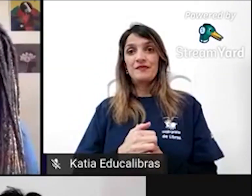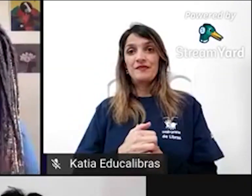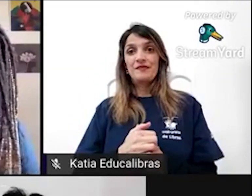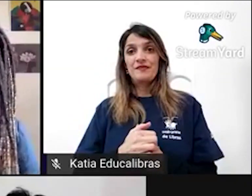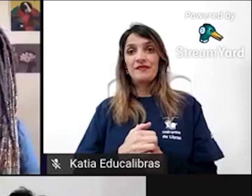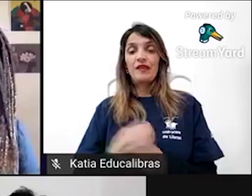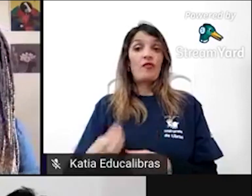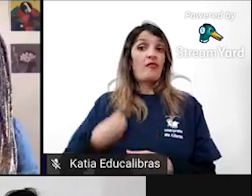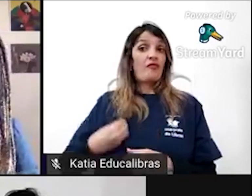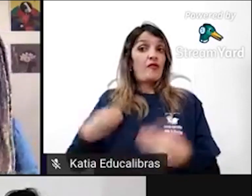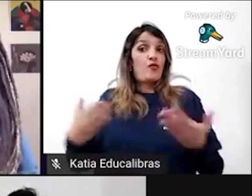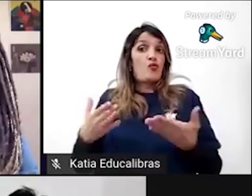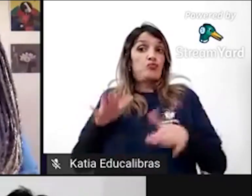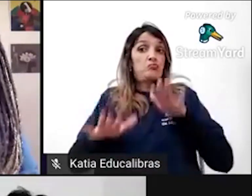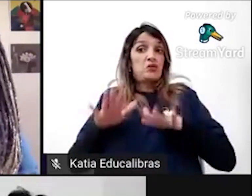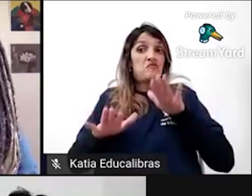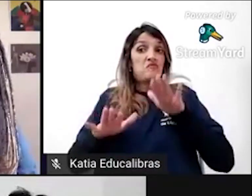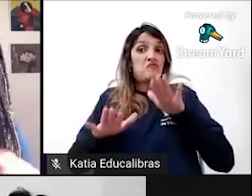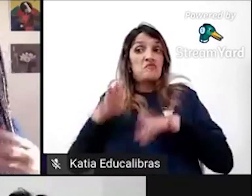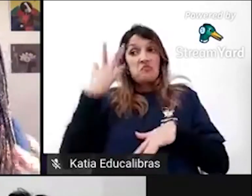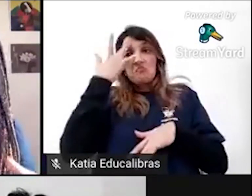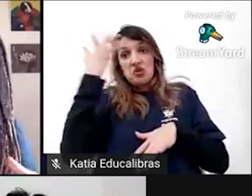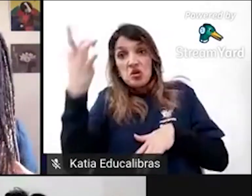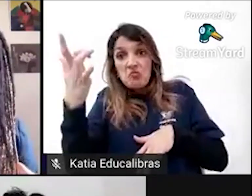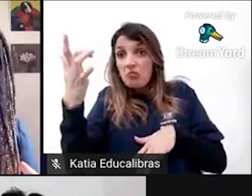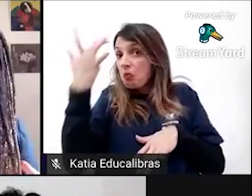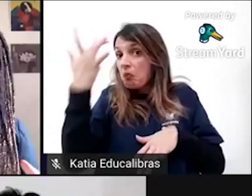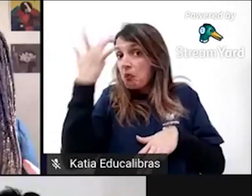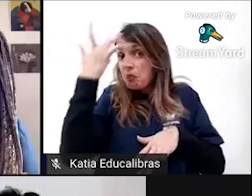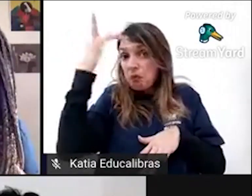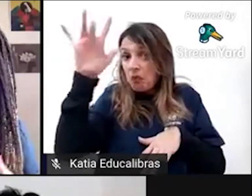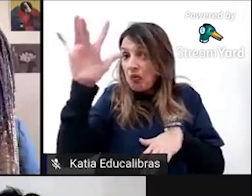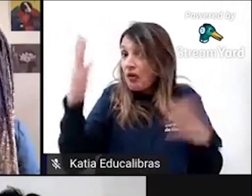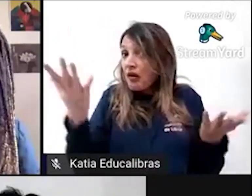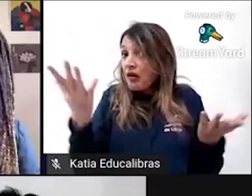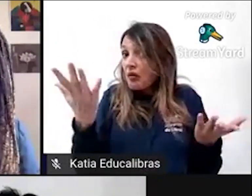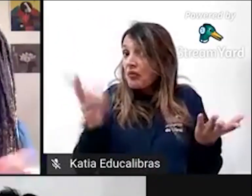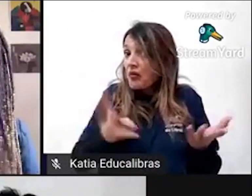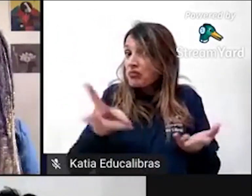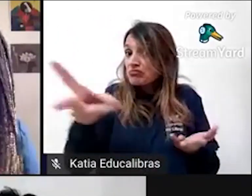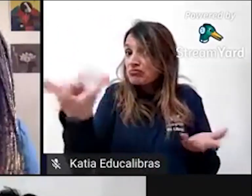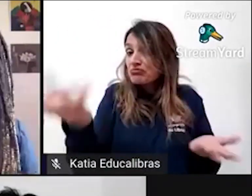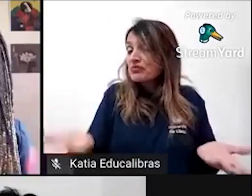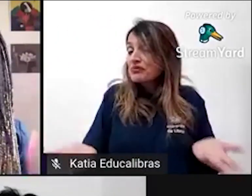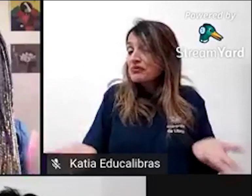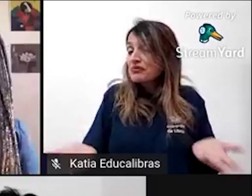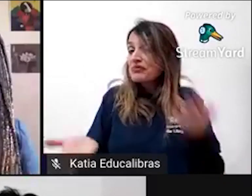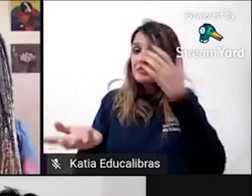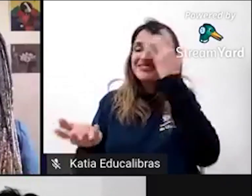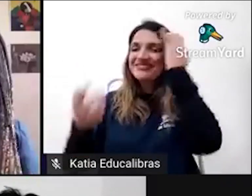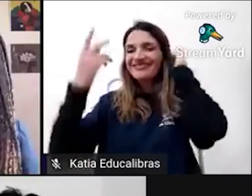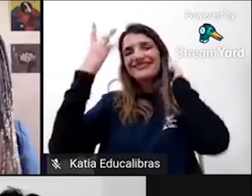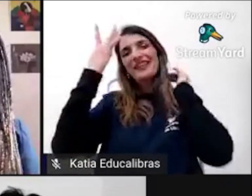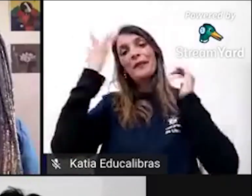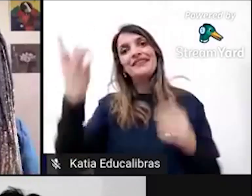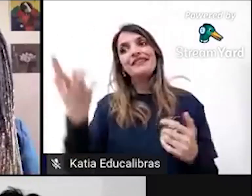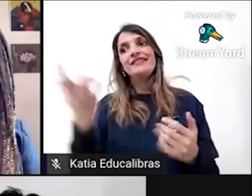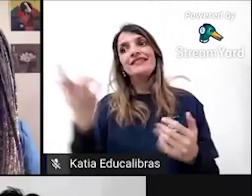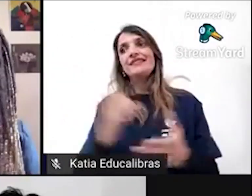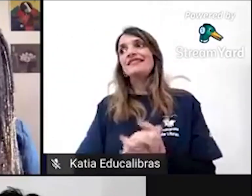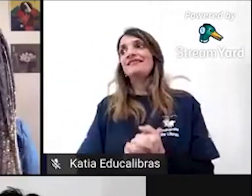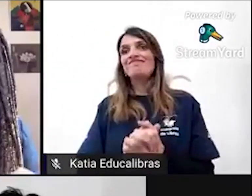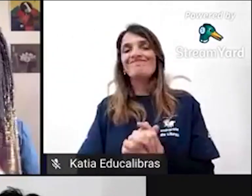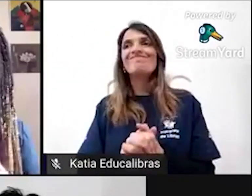Na perspectiva de viver hoje, porque talvez o amanhã não aconteça, amanhã esse que tem sido